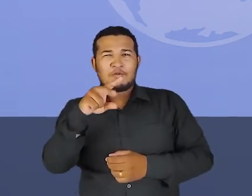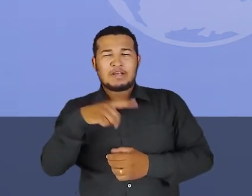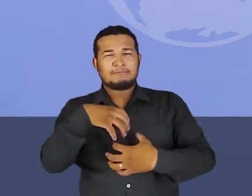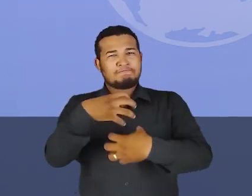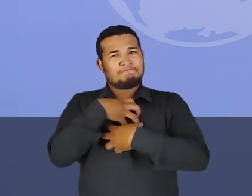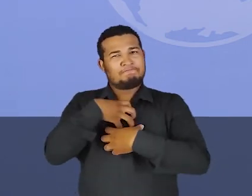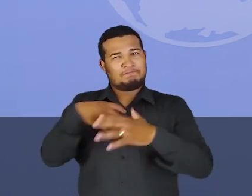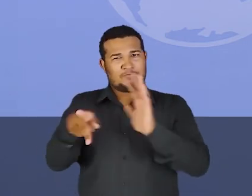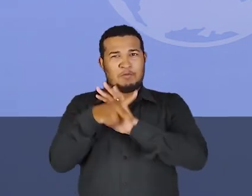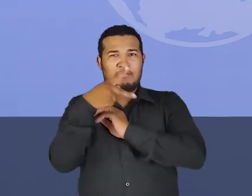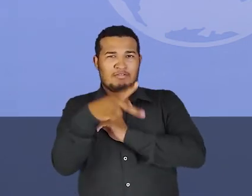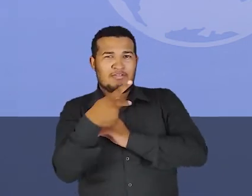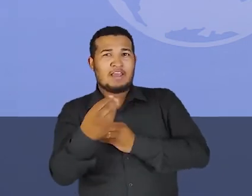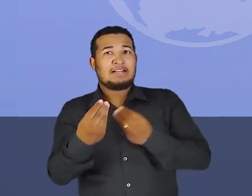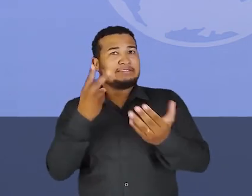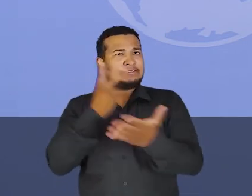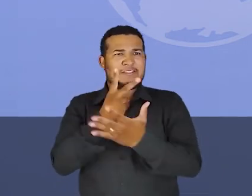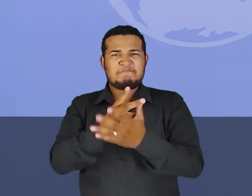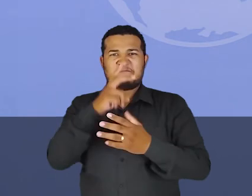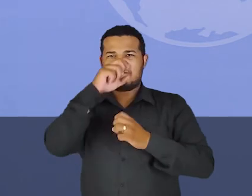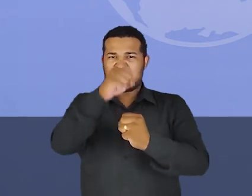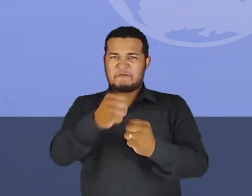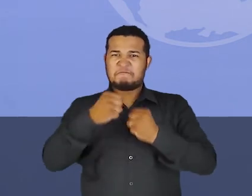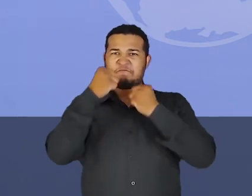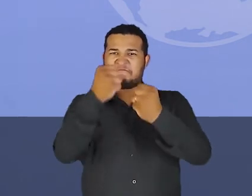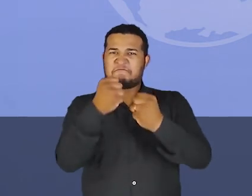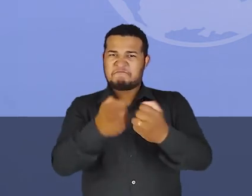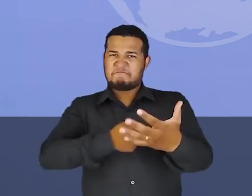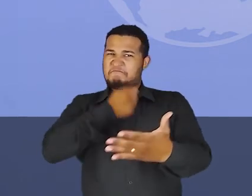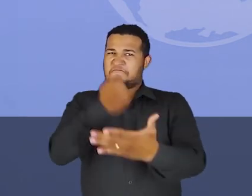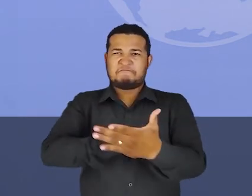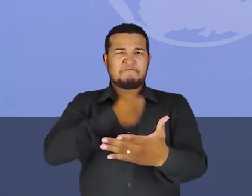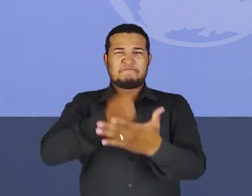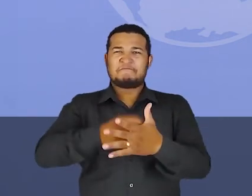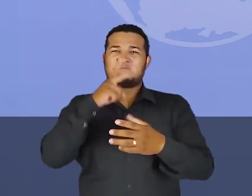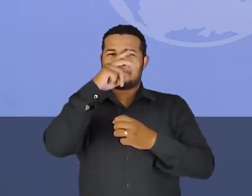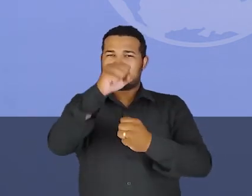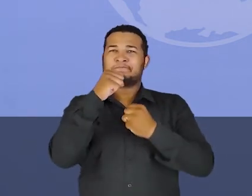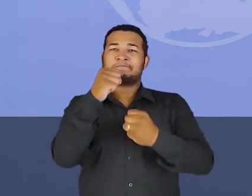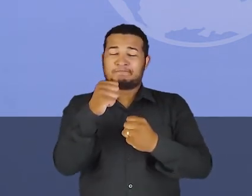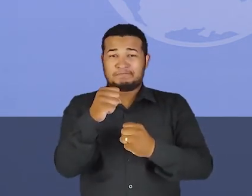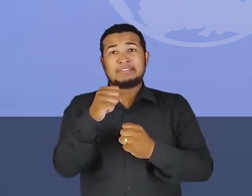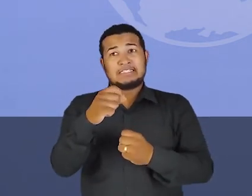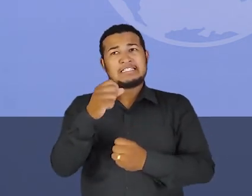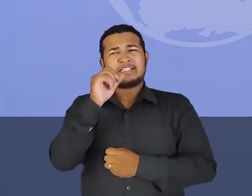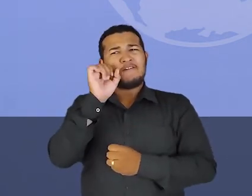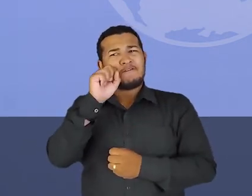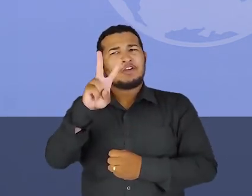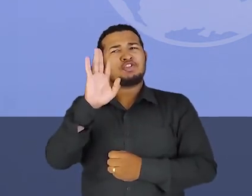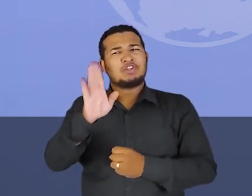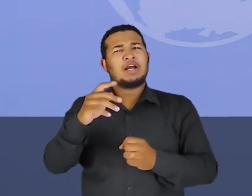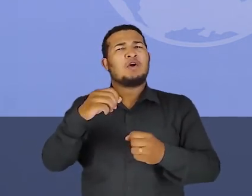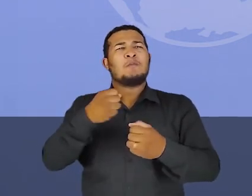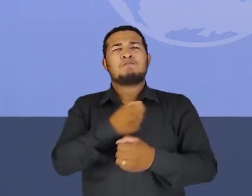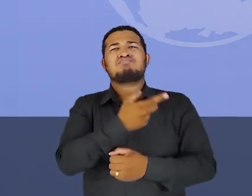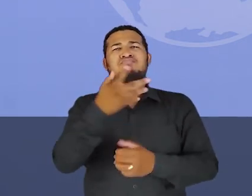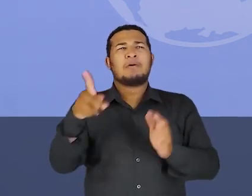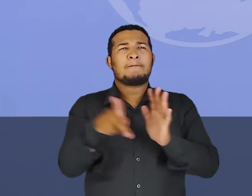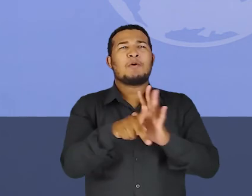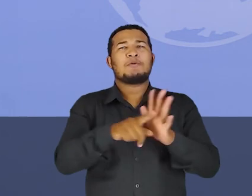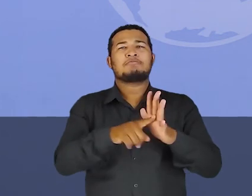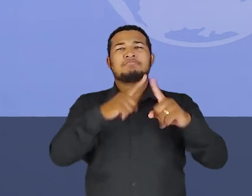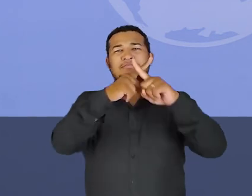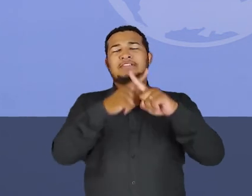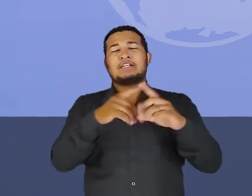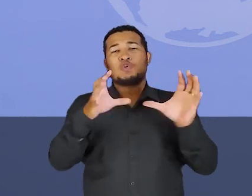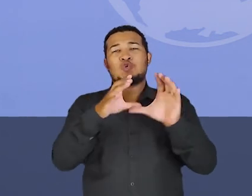dela de atuar vibrante, sempre com muita intensidade. E assim, já acompanhei vários jogos da Seleção Brasileira Feminina de